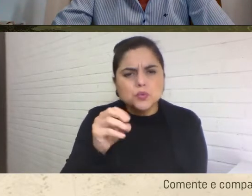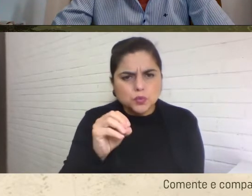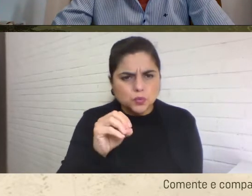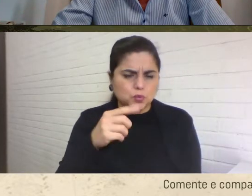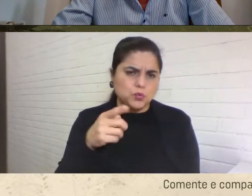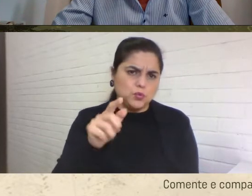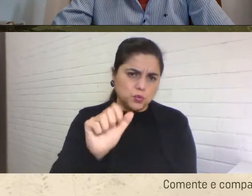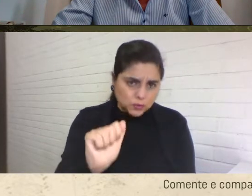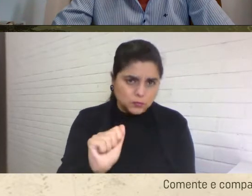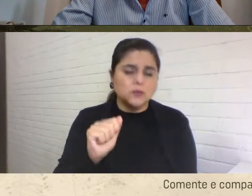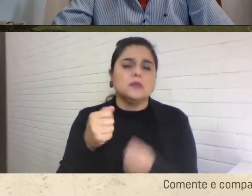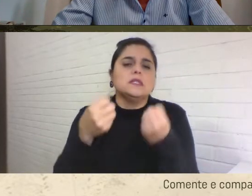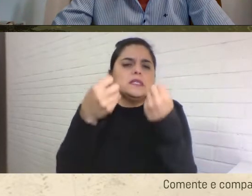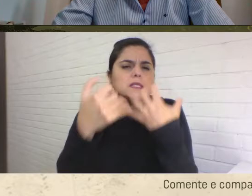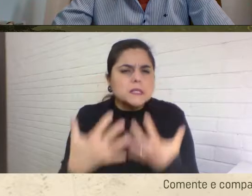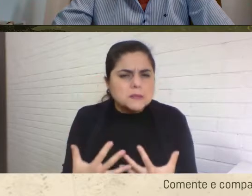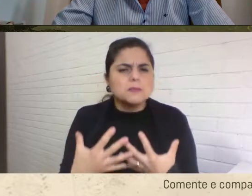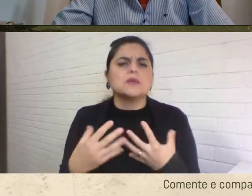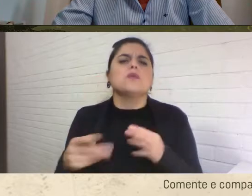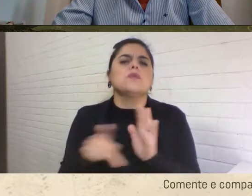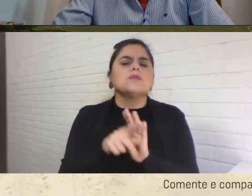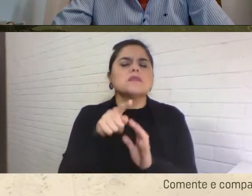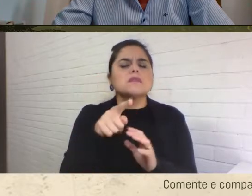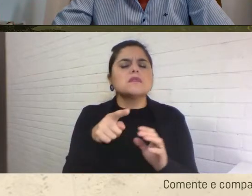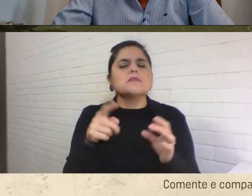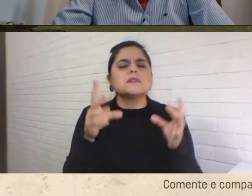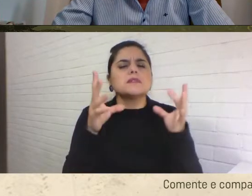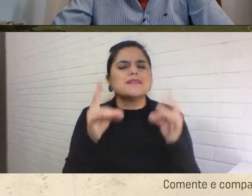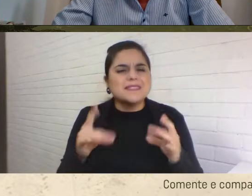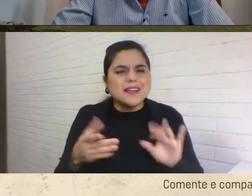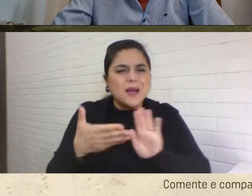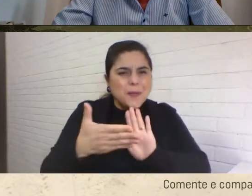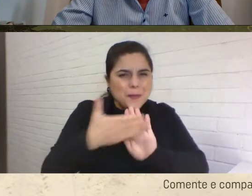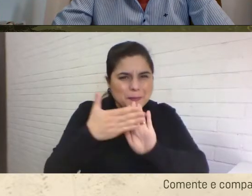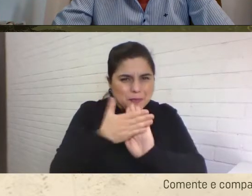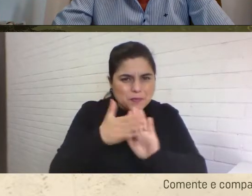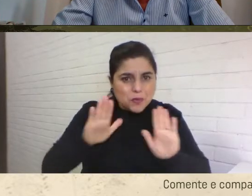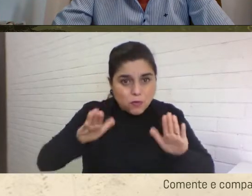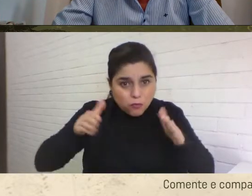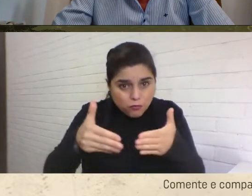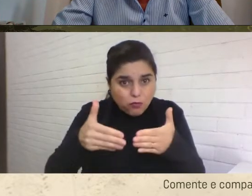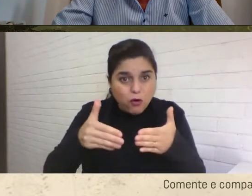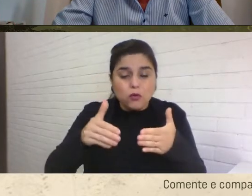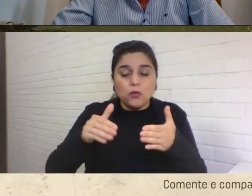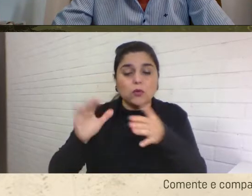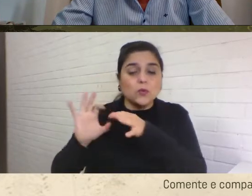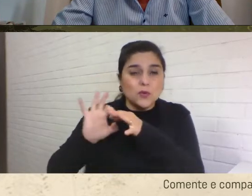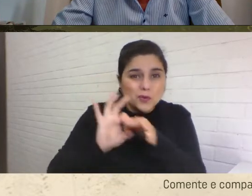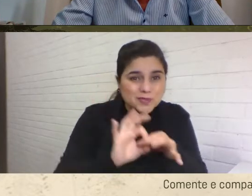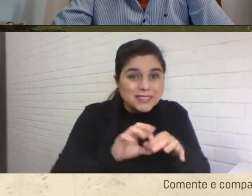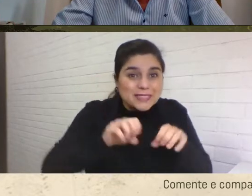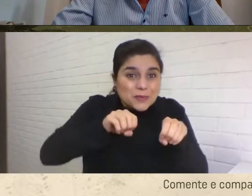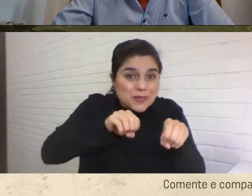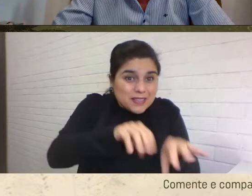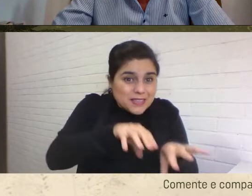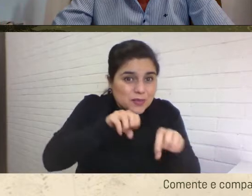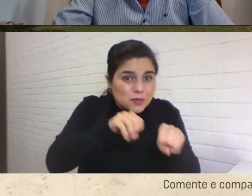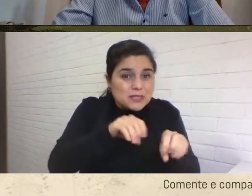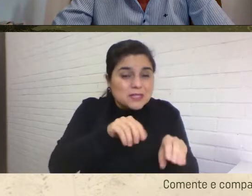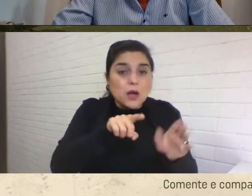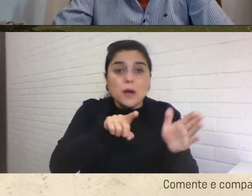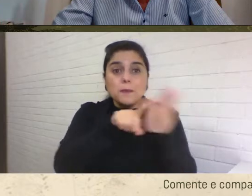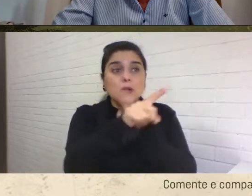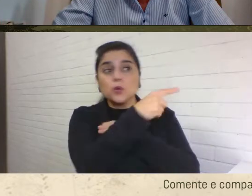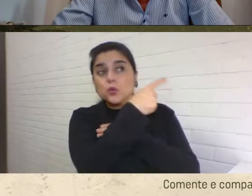essa proposta, assim, então, centrada na educação. E a pergunta final: em Portugal,